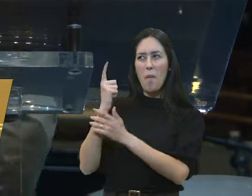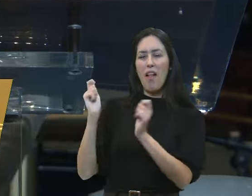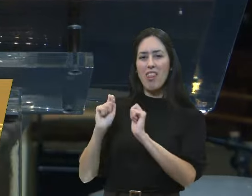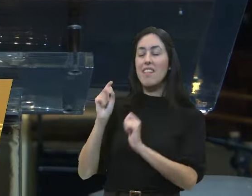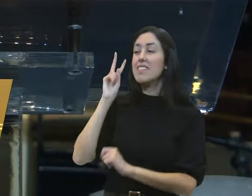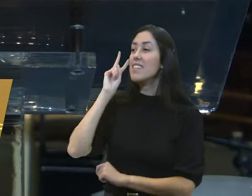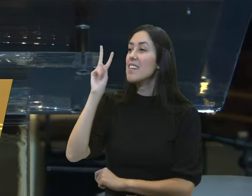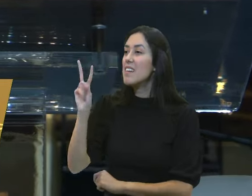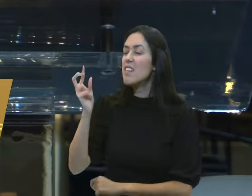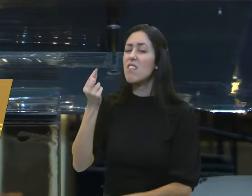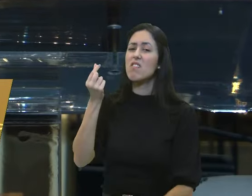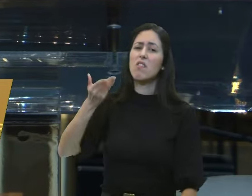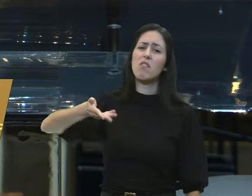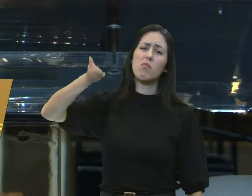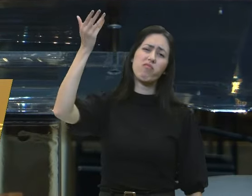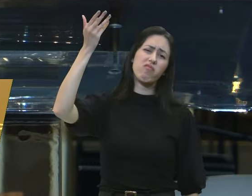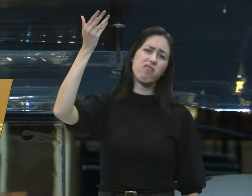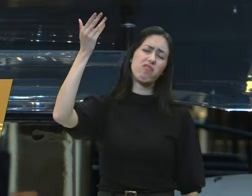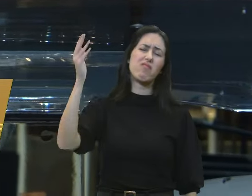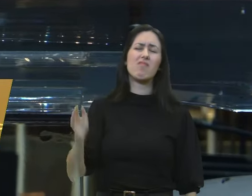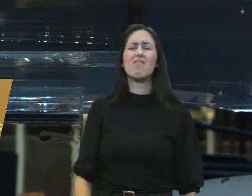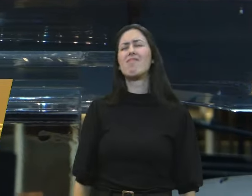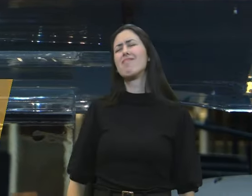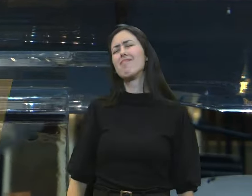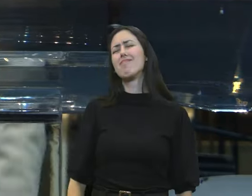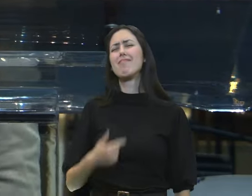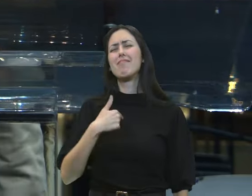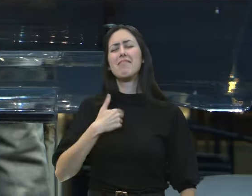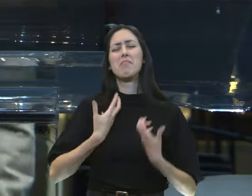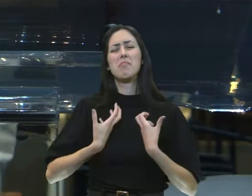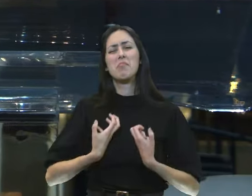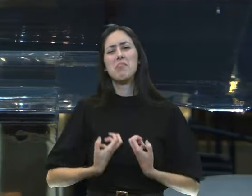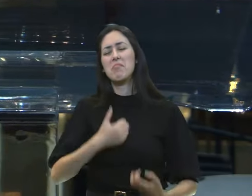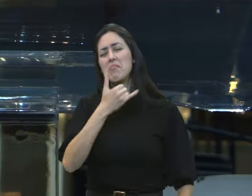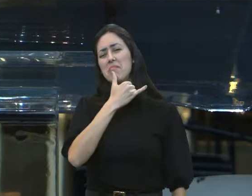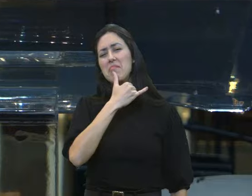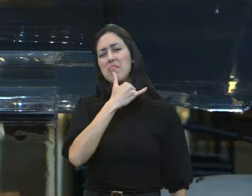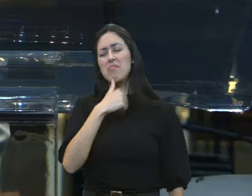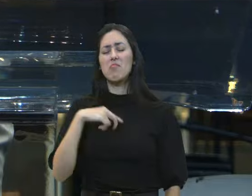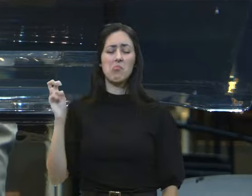preço. Falei, e agora? Fui todo desanimado para casa.